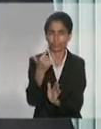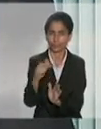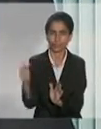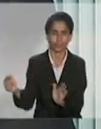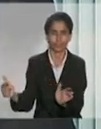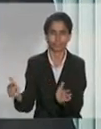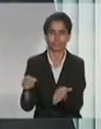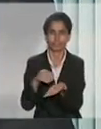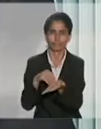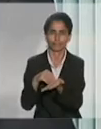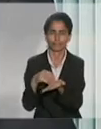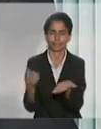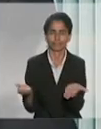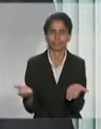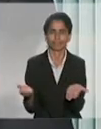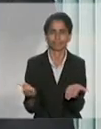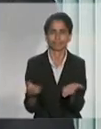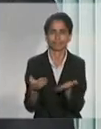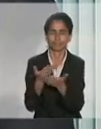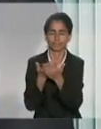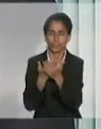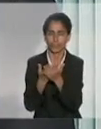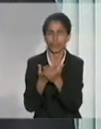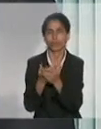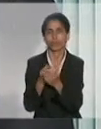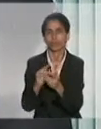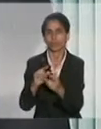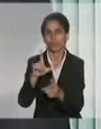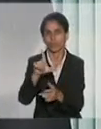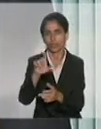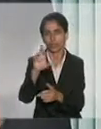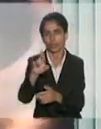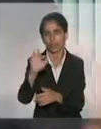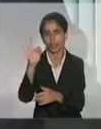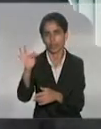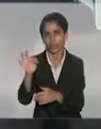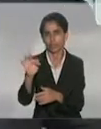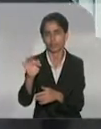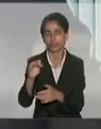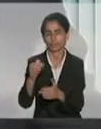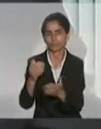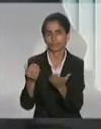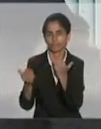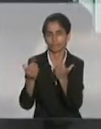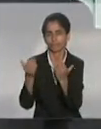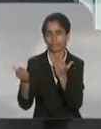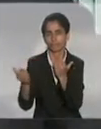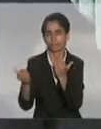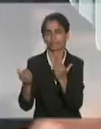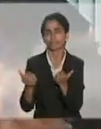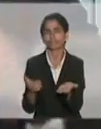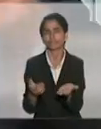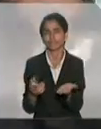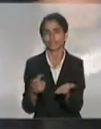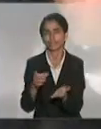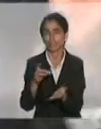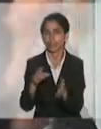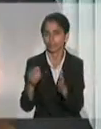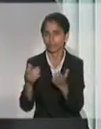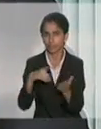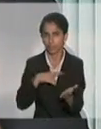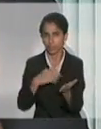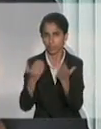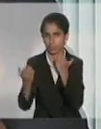tem. Esse estudo de impacto previsto na LRF, veja, a estimativa que eles têm aí é do DUB, é uma